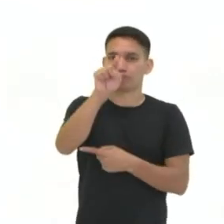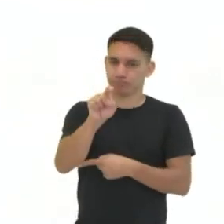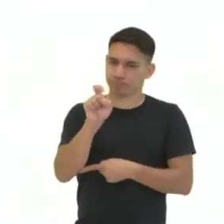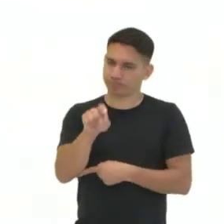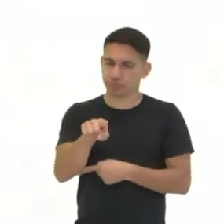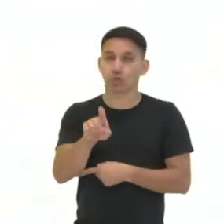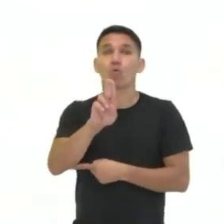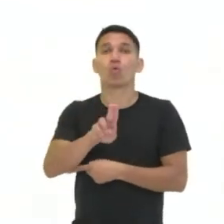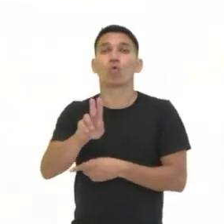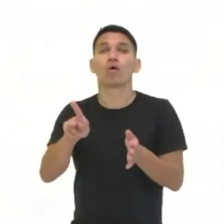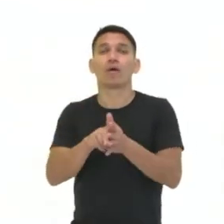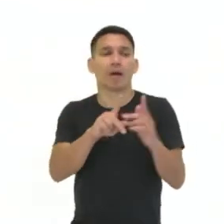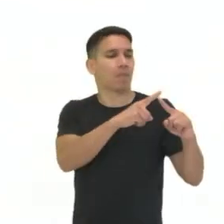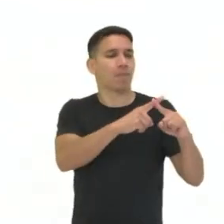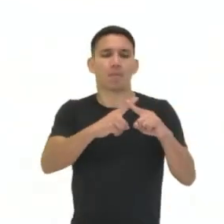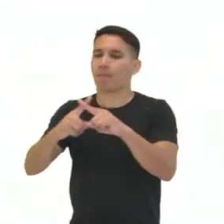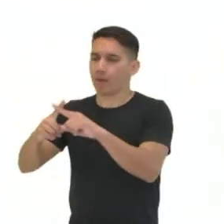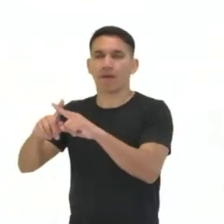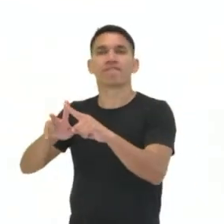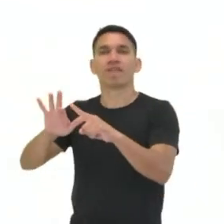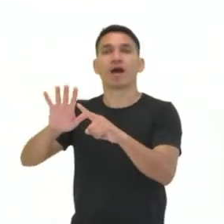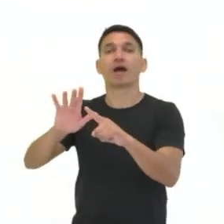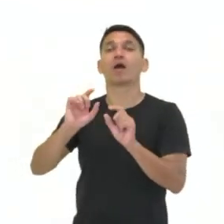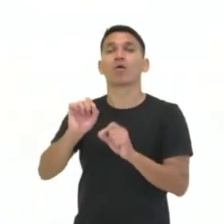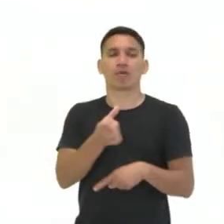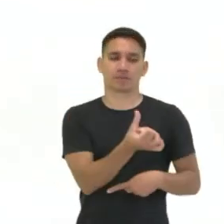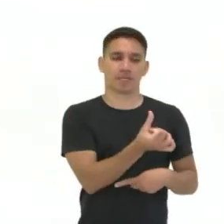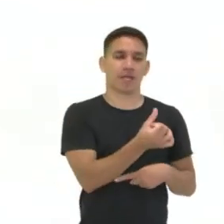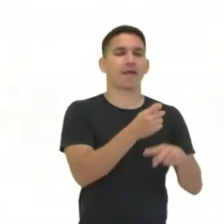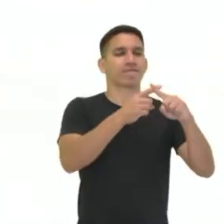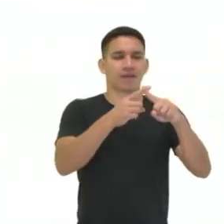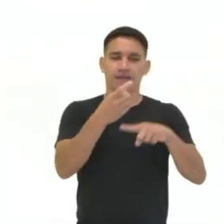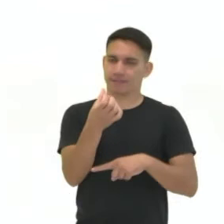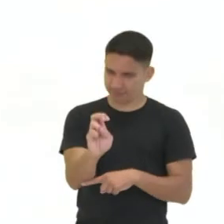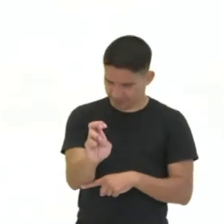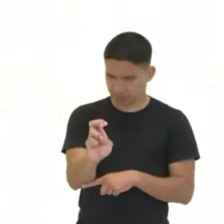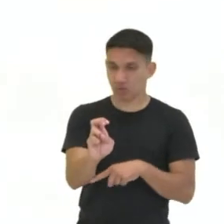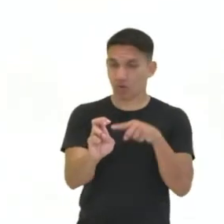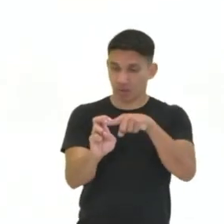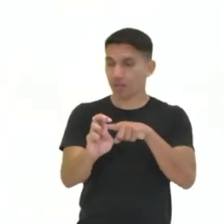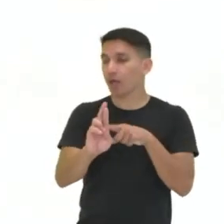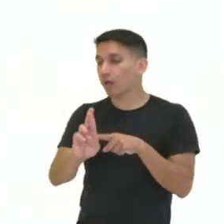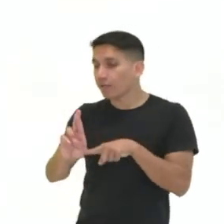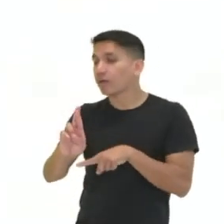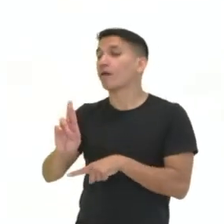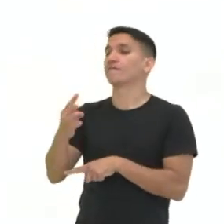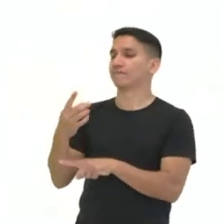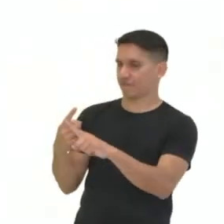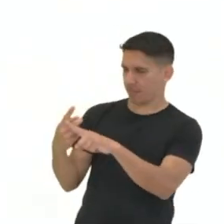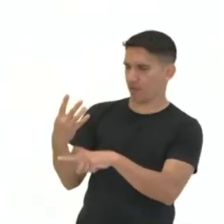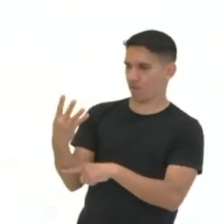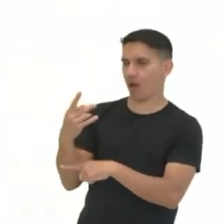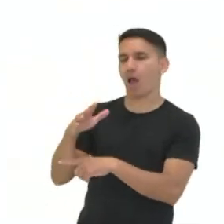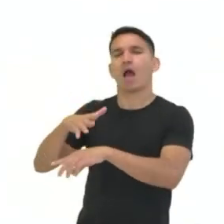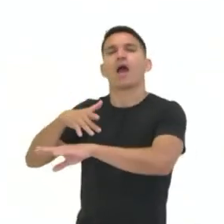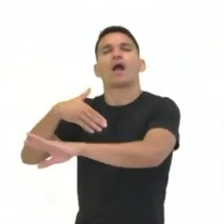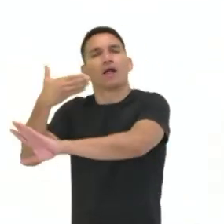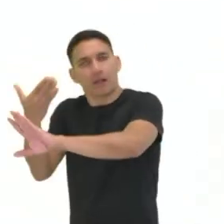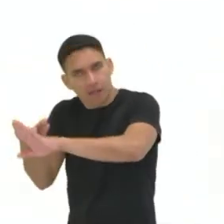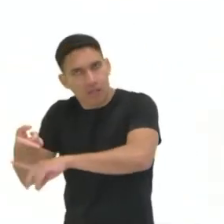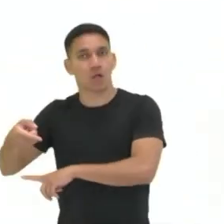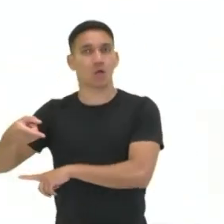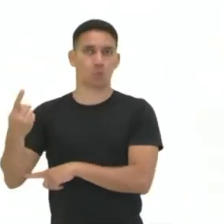e eu vou multiplicar, então, 6 vezes 5, resultado vezes 4, assim